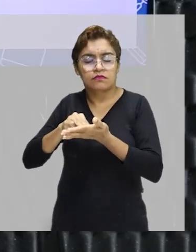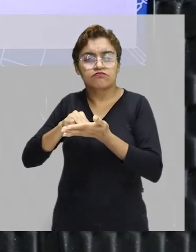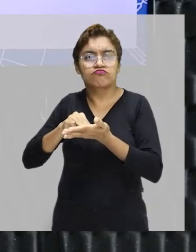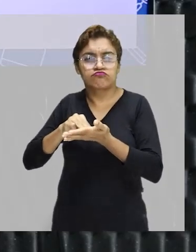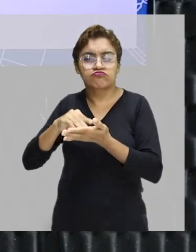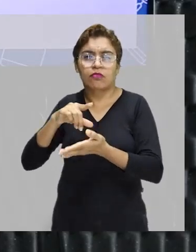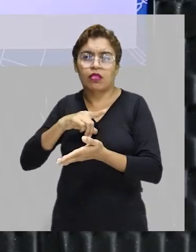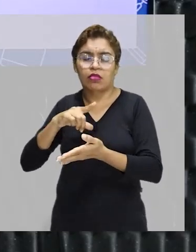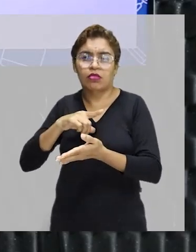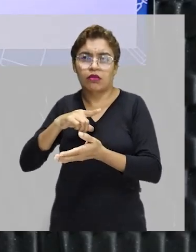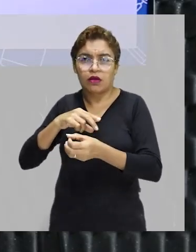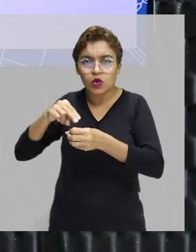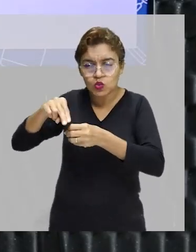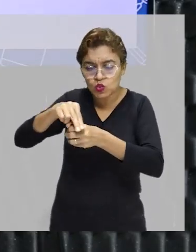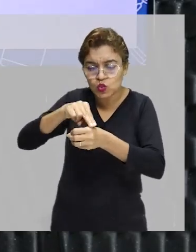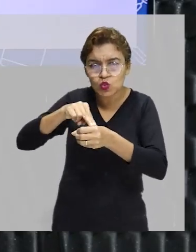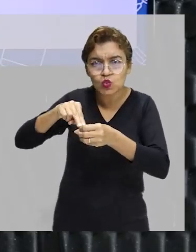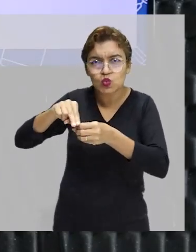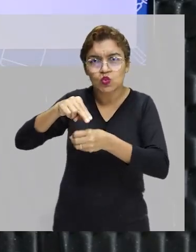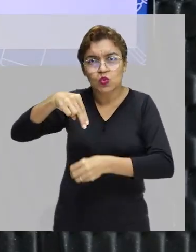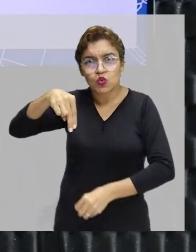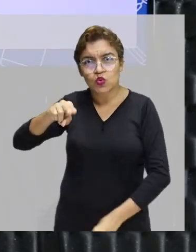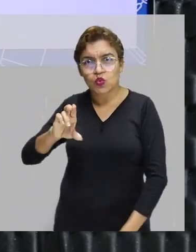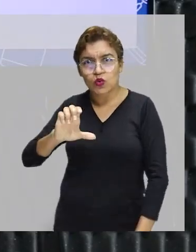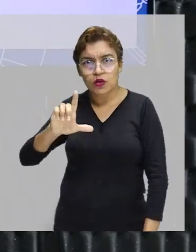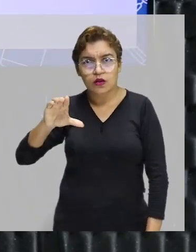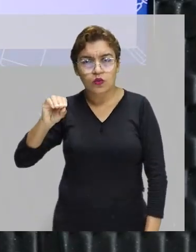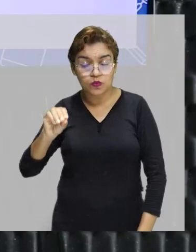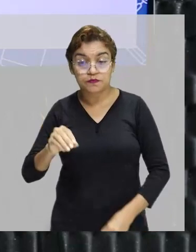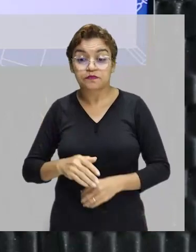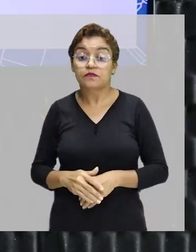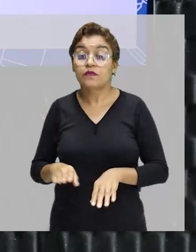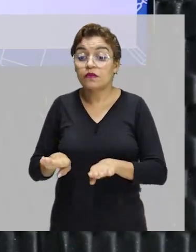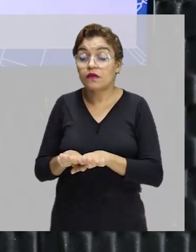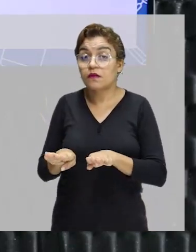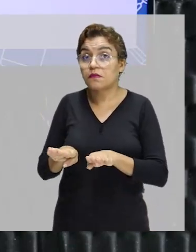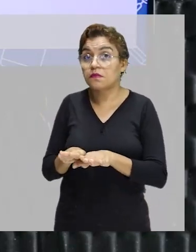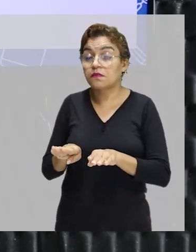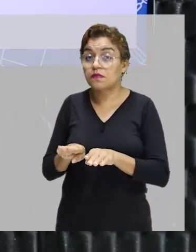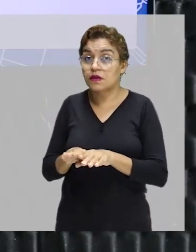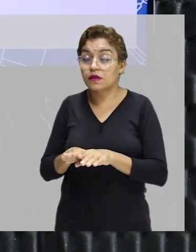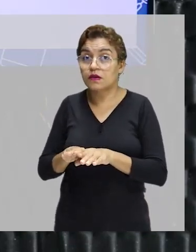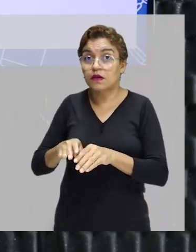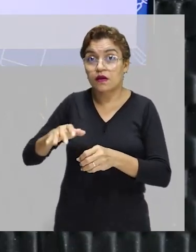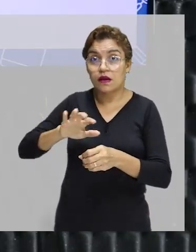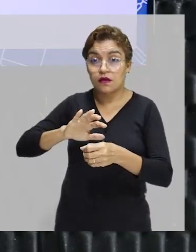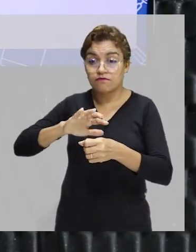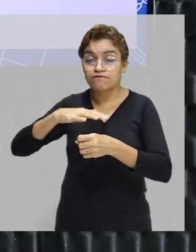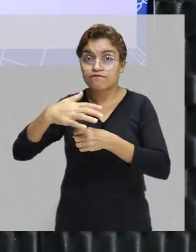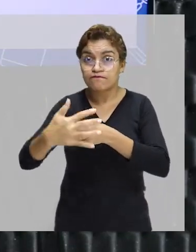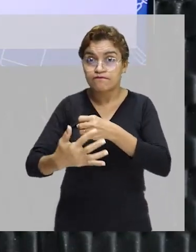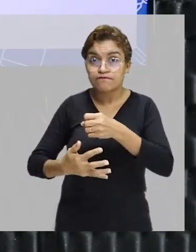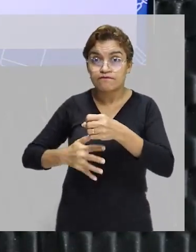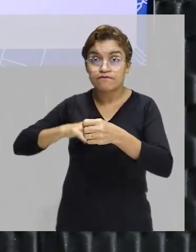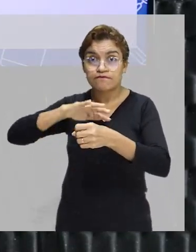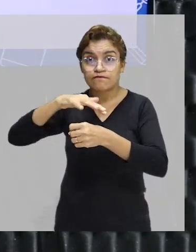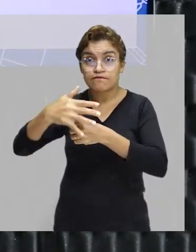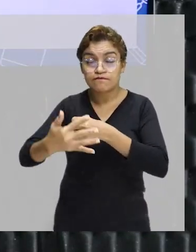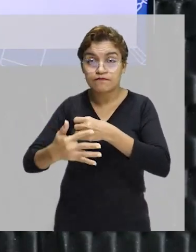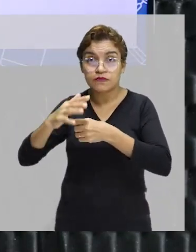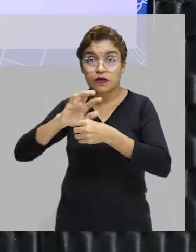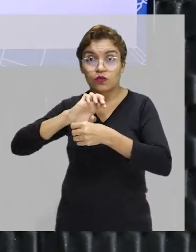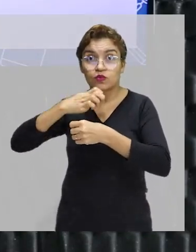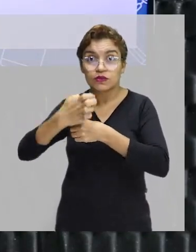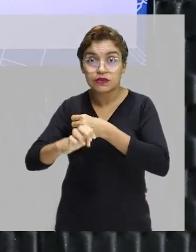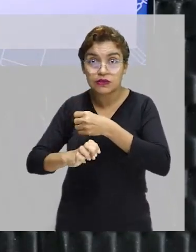ele denominou essa região de núcleo, e uma grande extensão onde os elétrons estariam girando, orbitando,